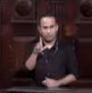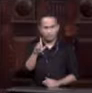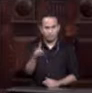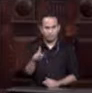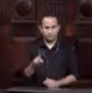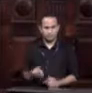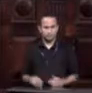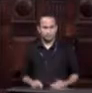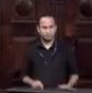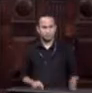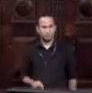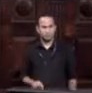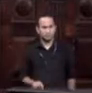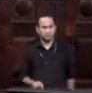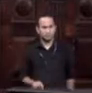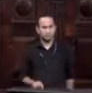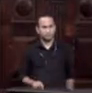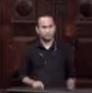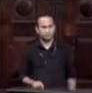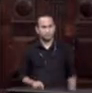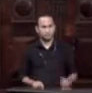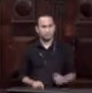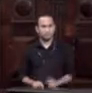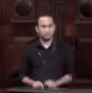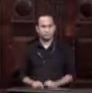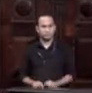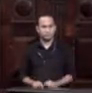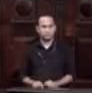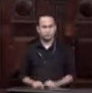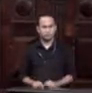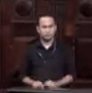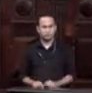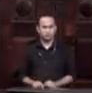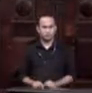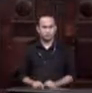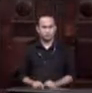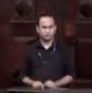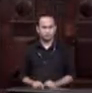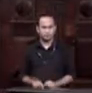Senhor relator, Vossa Excelência, senhor relator,